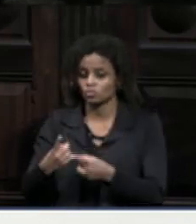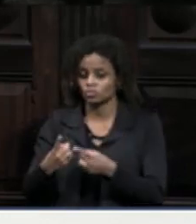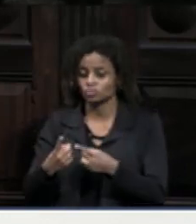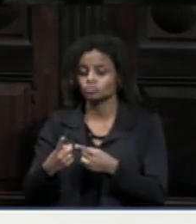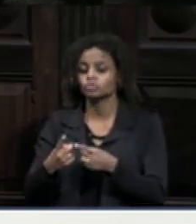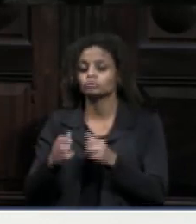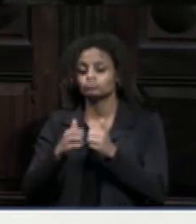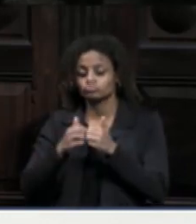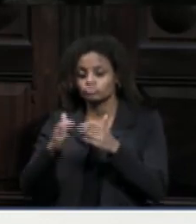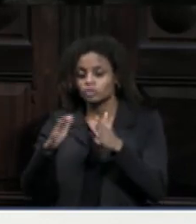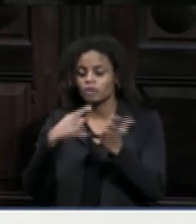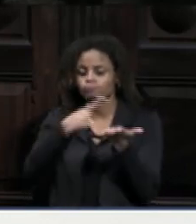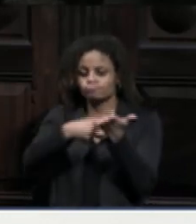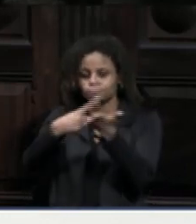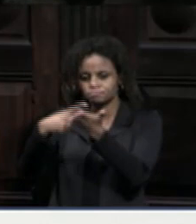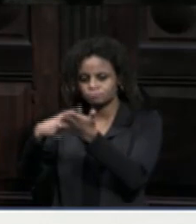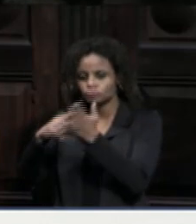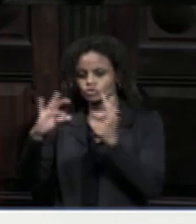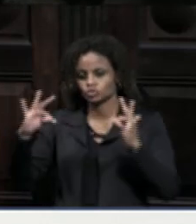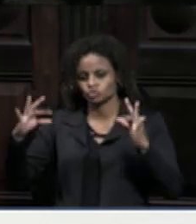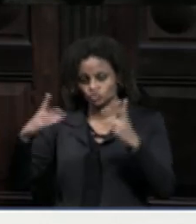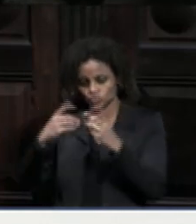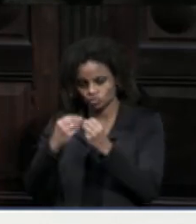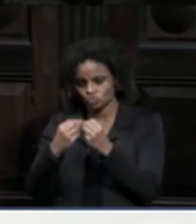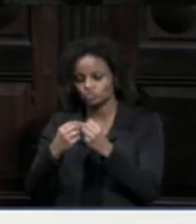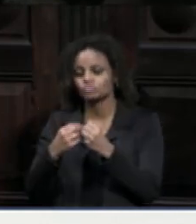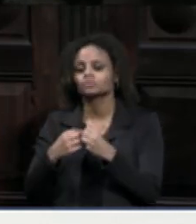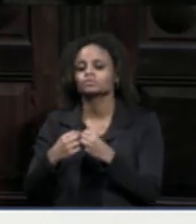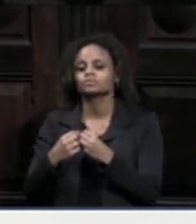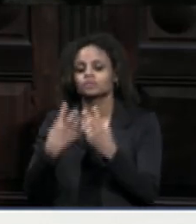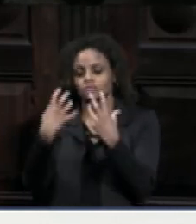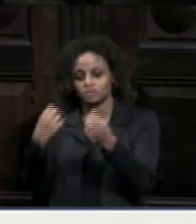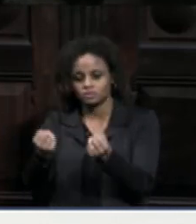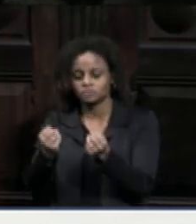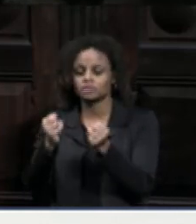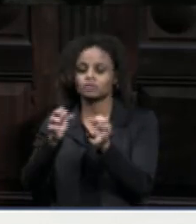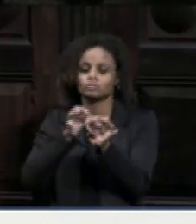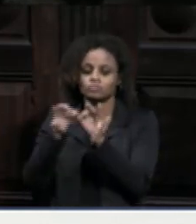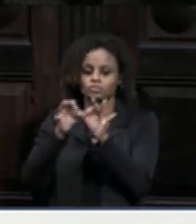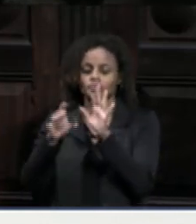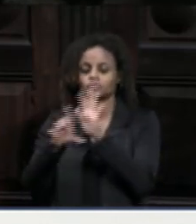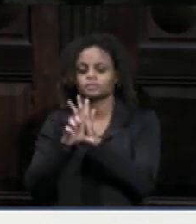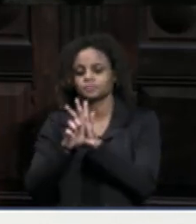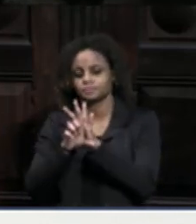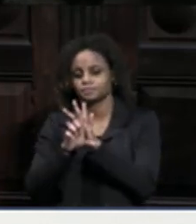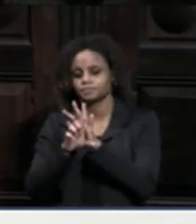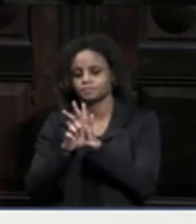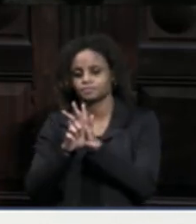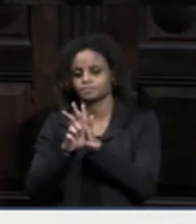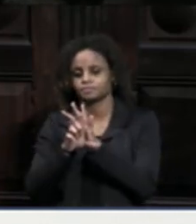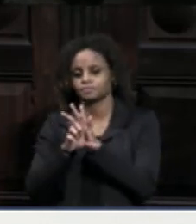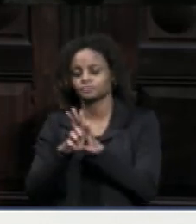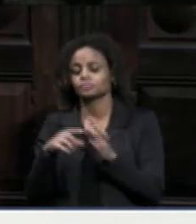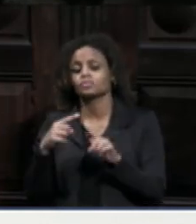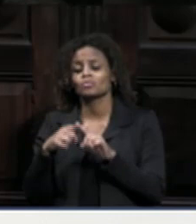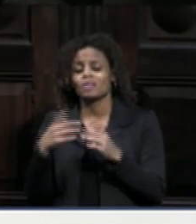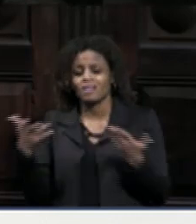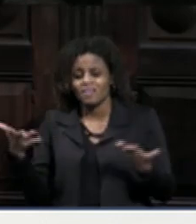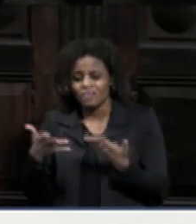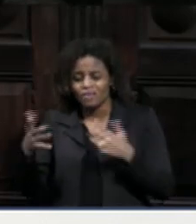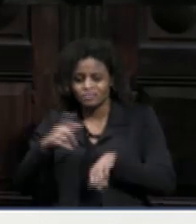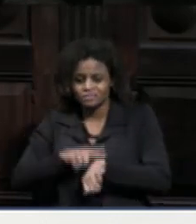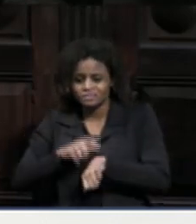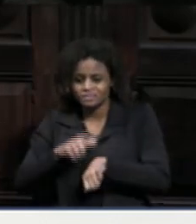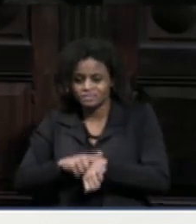um consenso e aprovarmos o projeto. Porque essa altura do campeonato, senhor presidente,